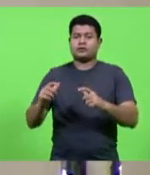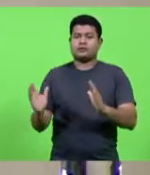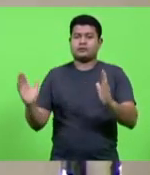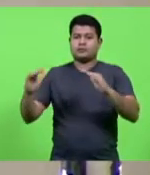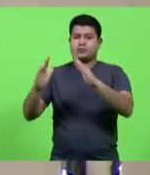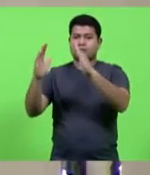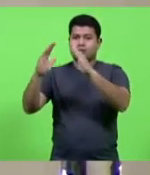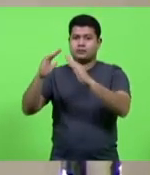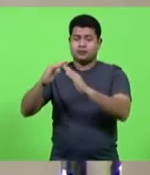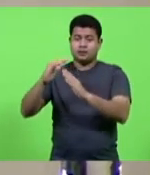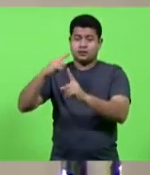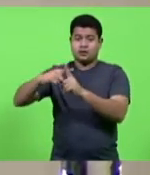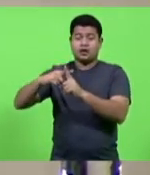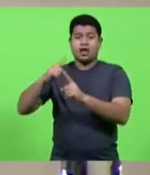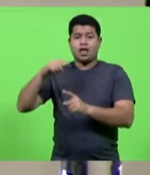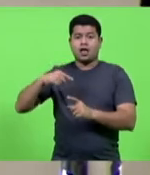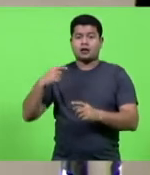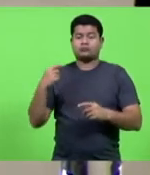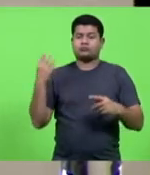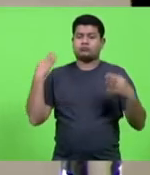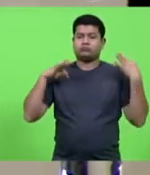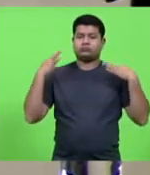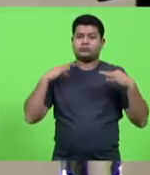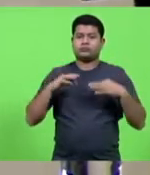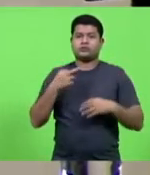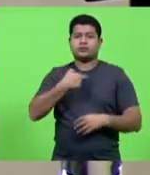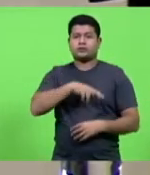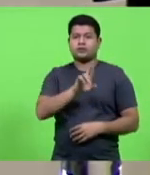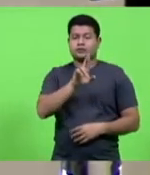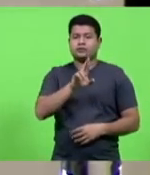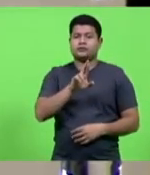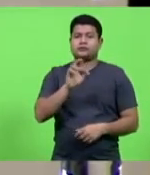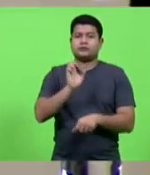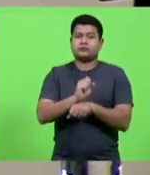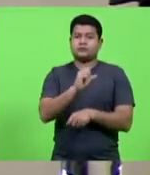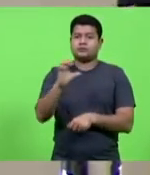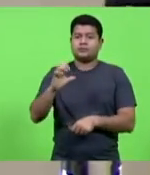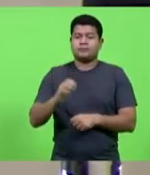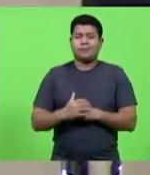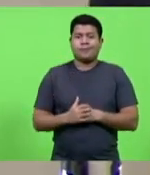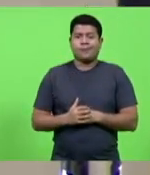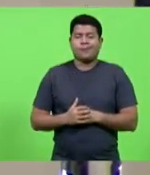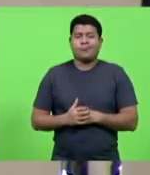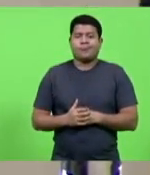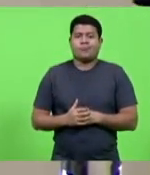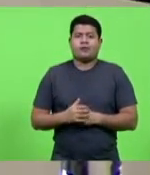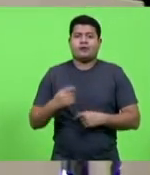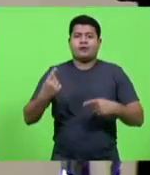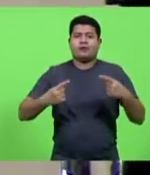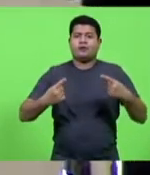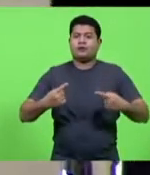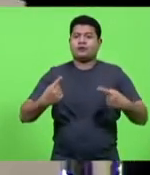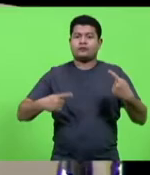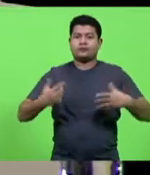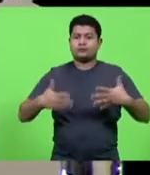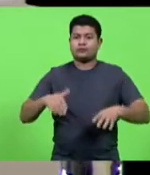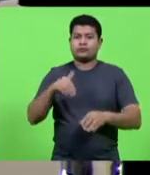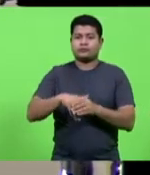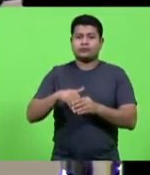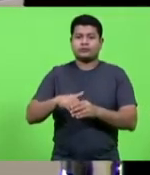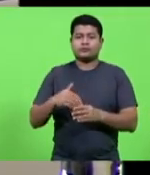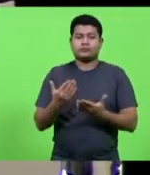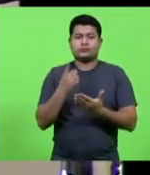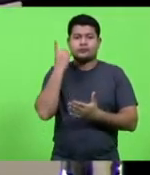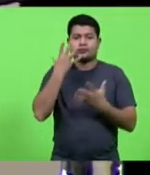Siderópolis como ponto turístico religioso no estado de Santa Catarina. Em votação, deputados que aprovam, permaneçam como se encontram. Aprovado